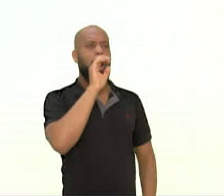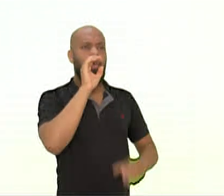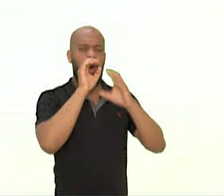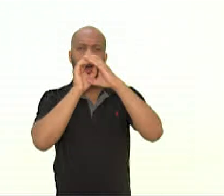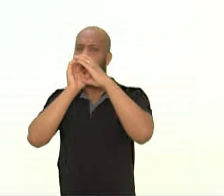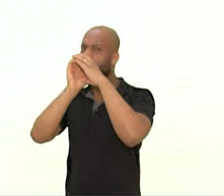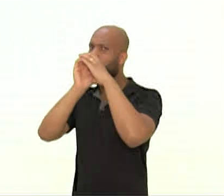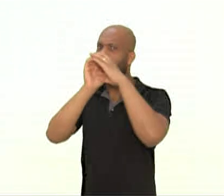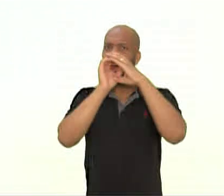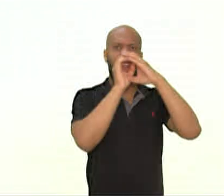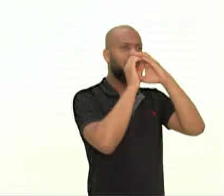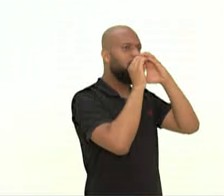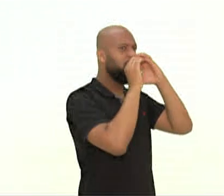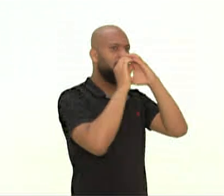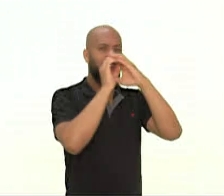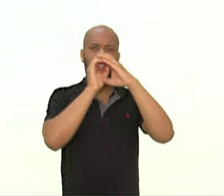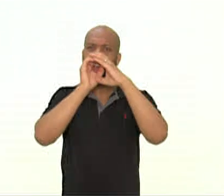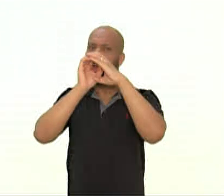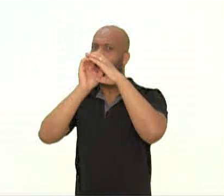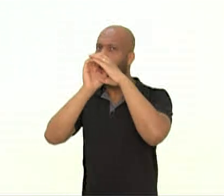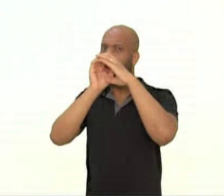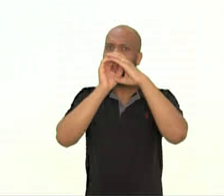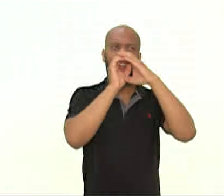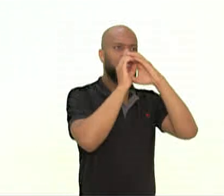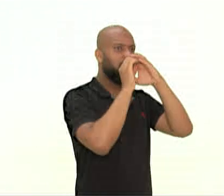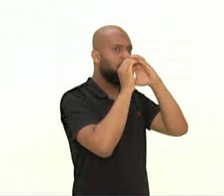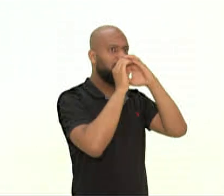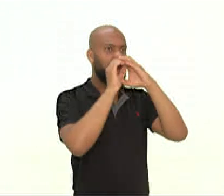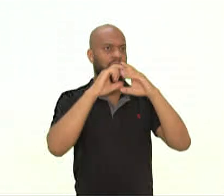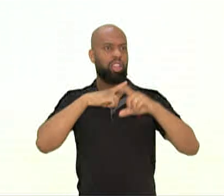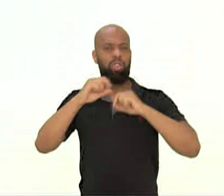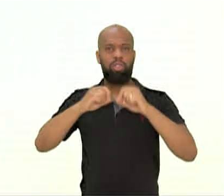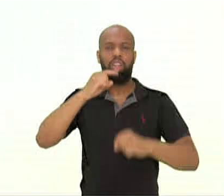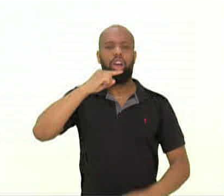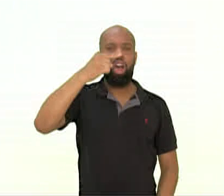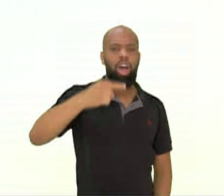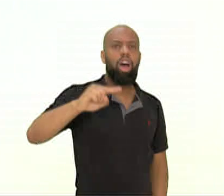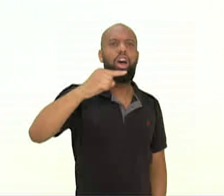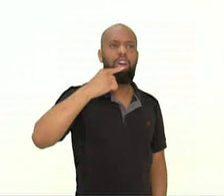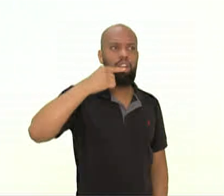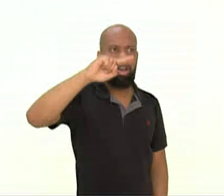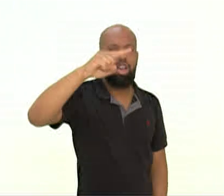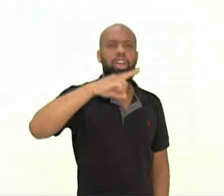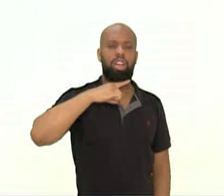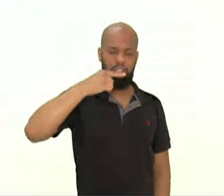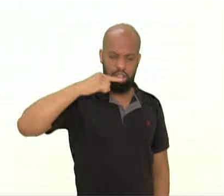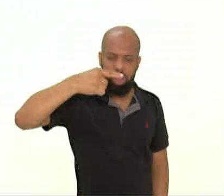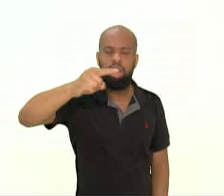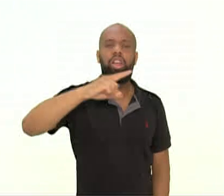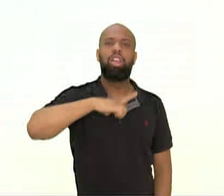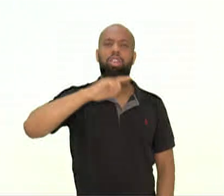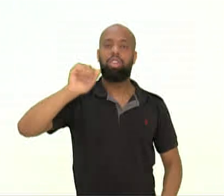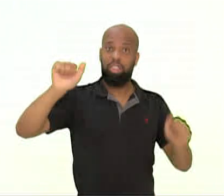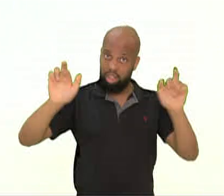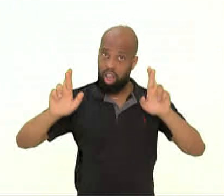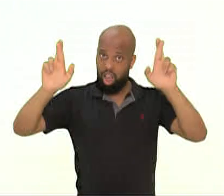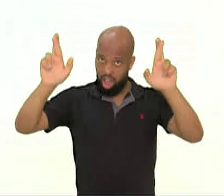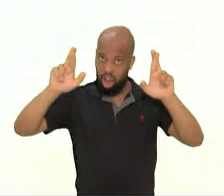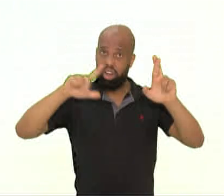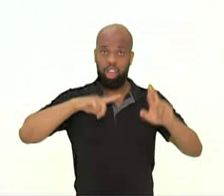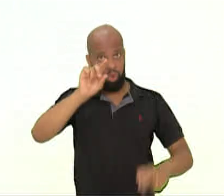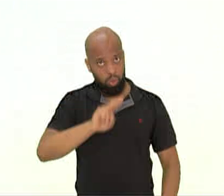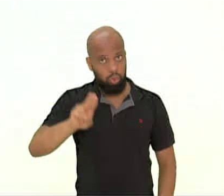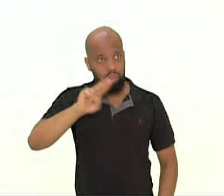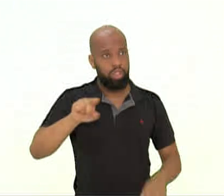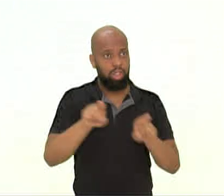essa movimentação. Essa movimentação que ele acaba fazendo vai estar trabalhando com a elasticidade do ar. E olha o que acontece, que bacana